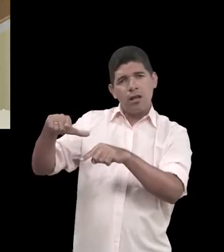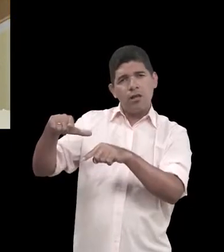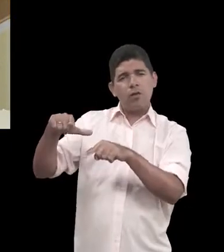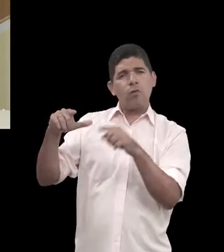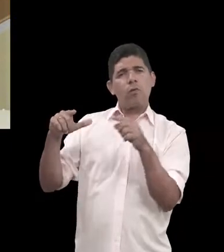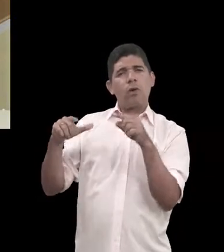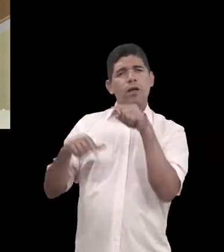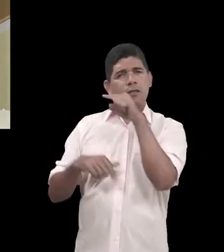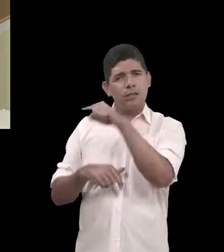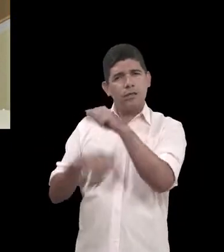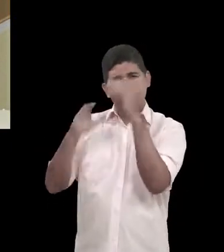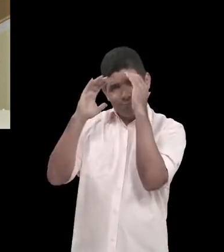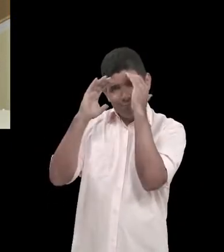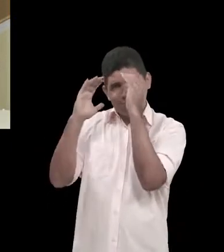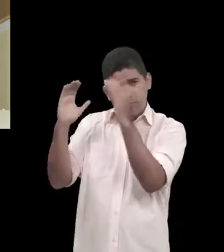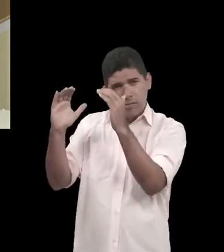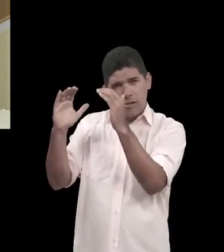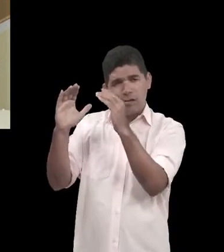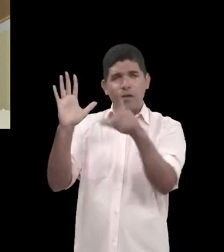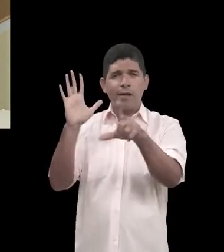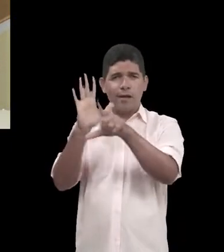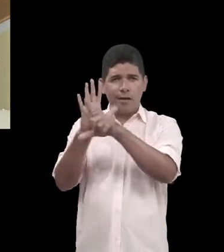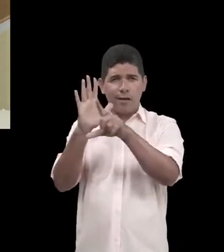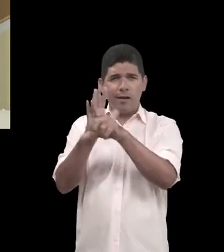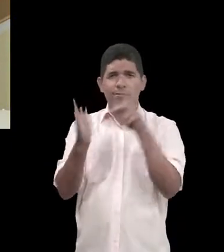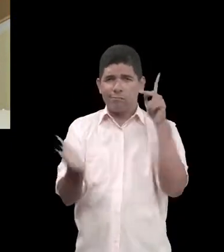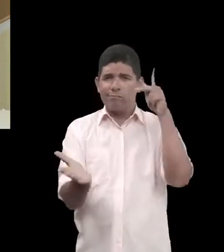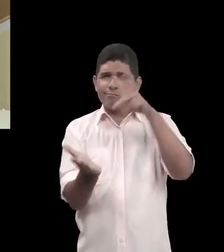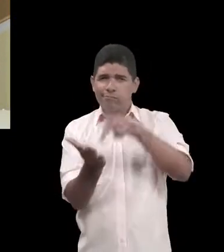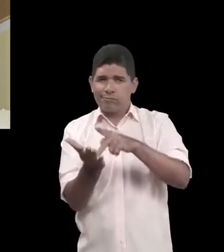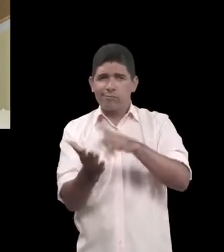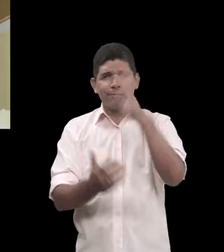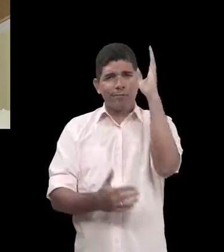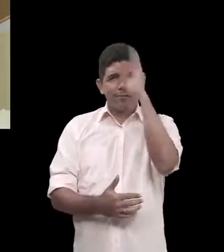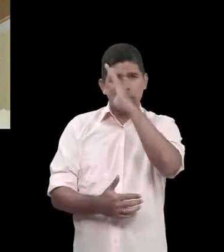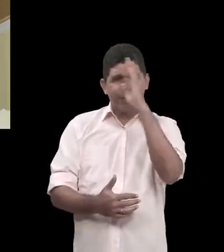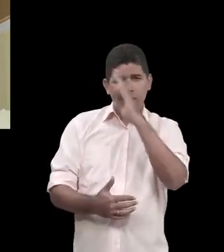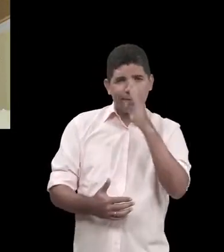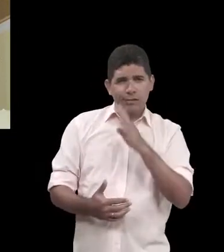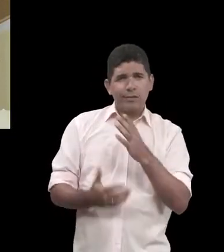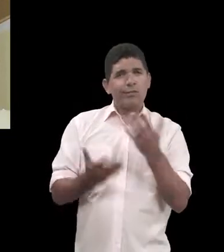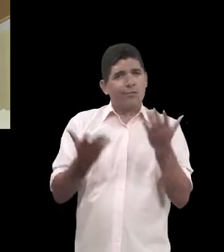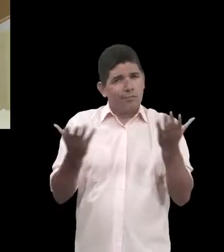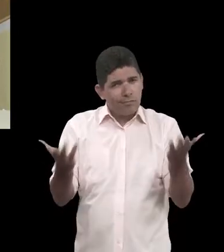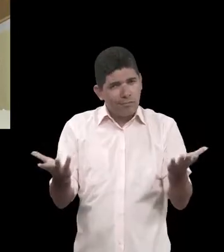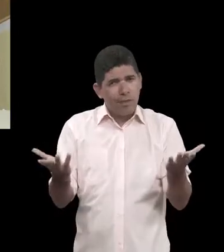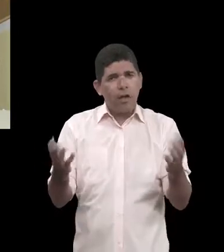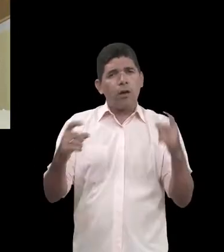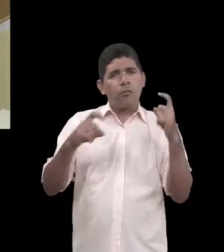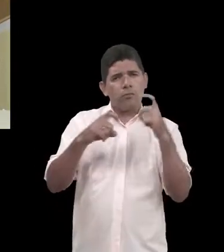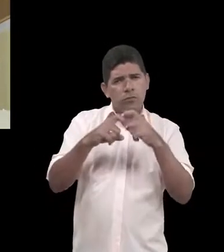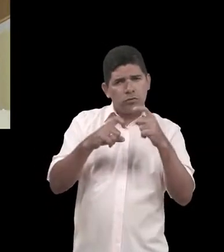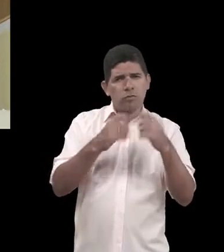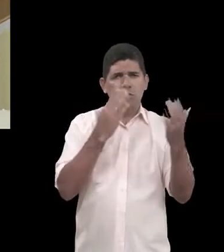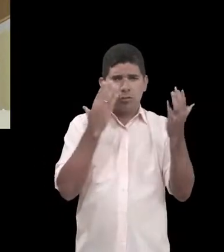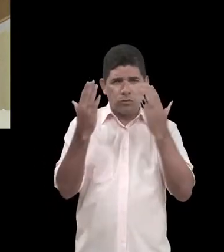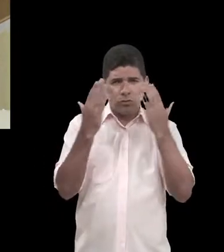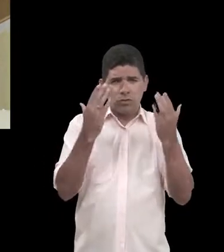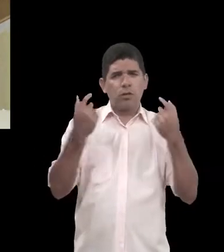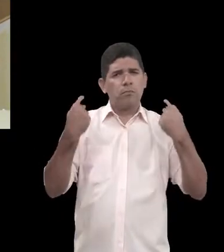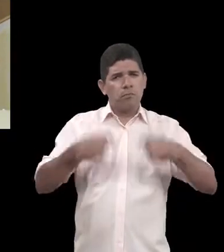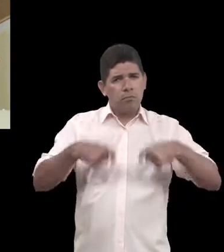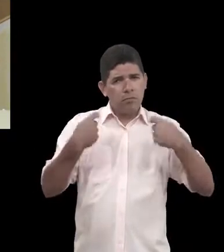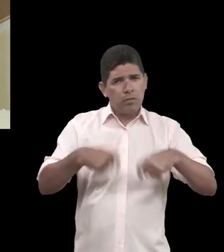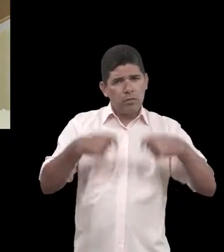é legalmente já reconhecida a nível Brasil, e que a psicologia ela tem que reconhecer isso e respeitar, para poder dar